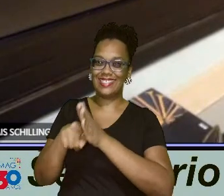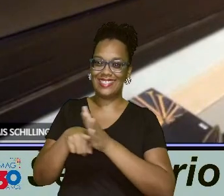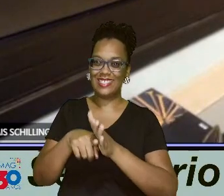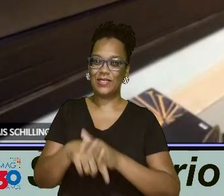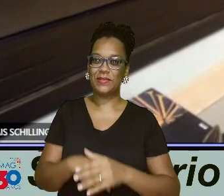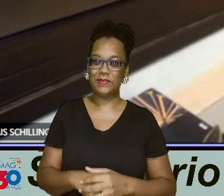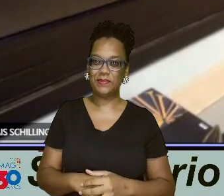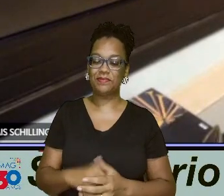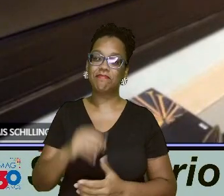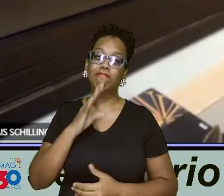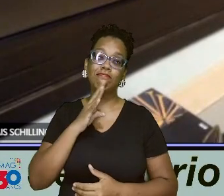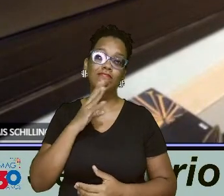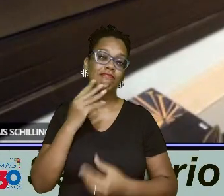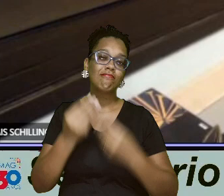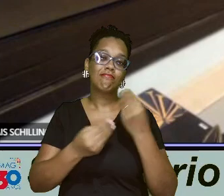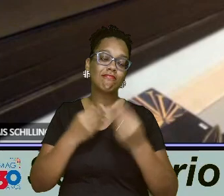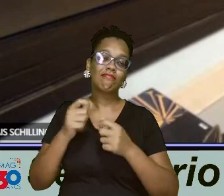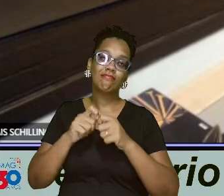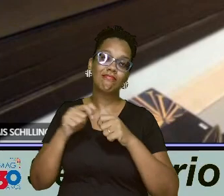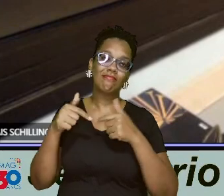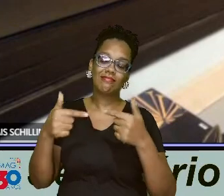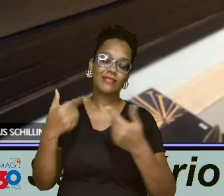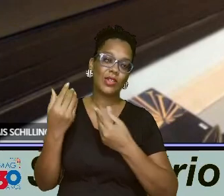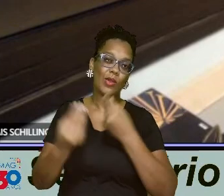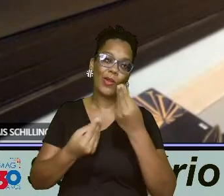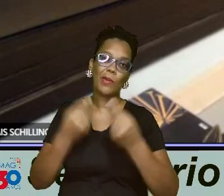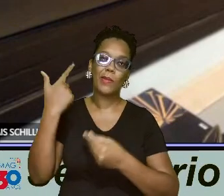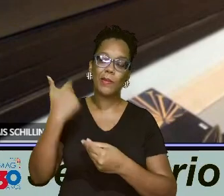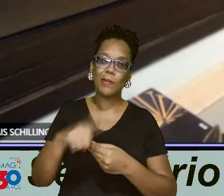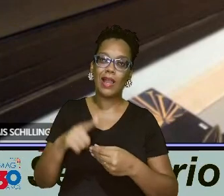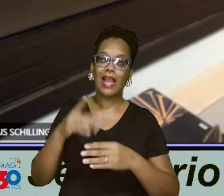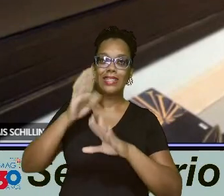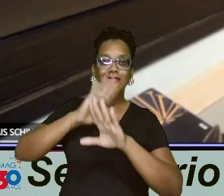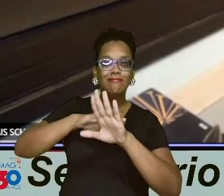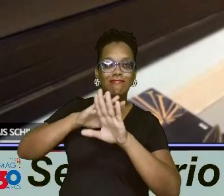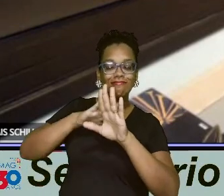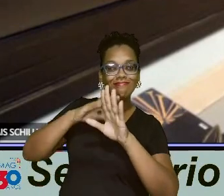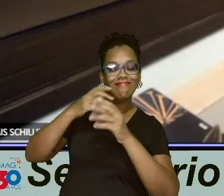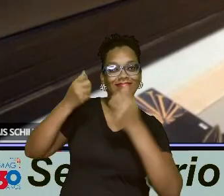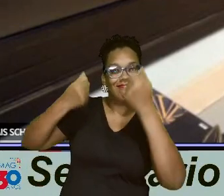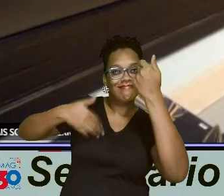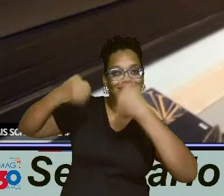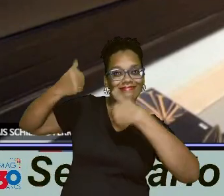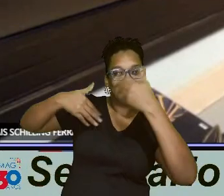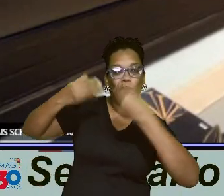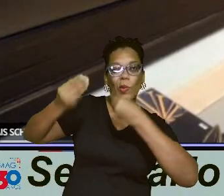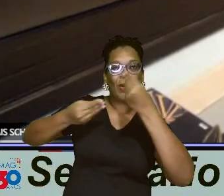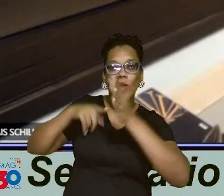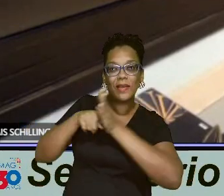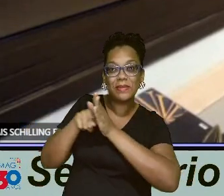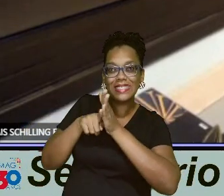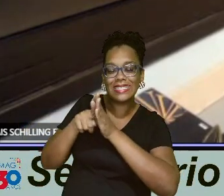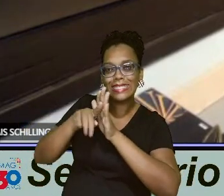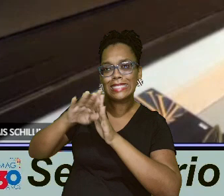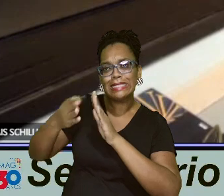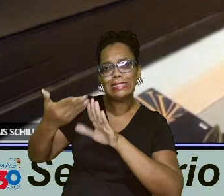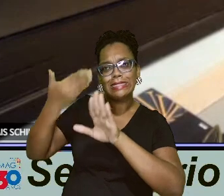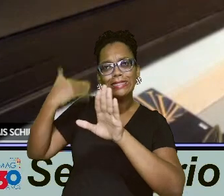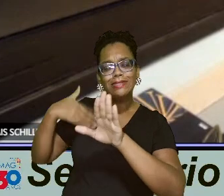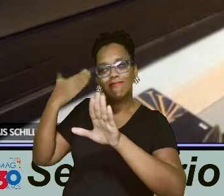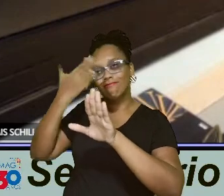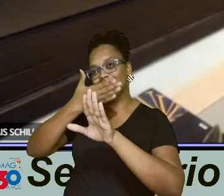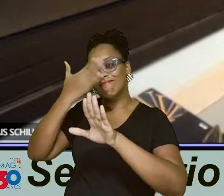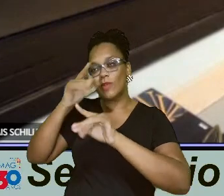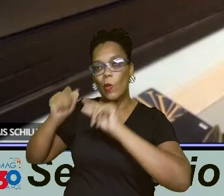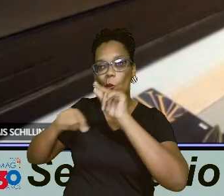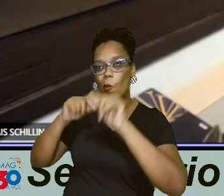né, conhecer como é que ela foi feita também, conhecer um pouco mais o bastidor, que eu acho que, para quem gosta de pesquisa, é algo que